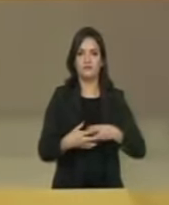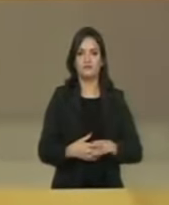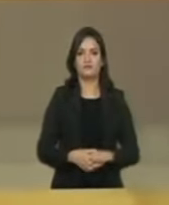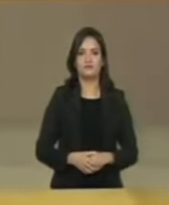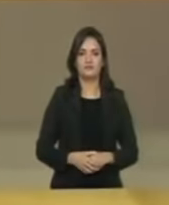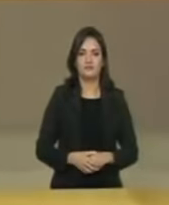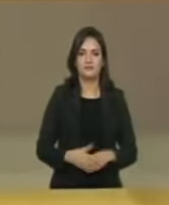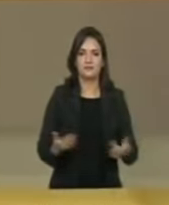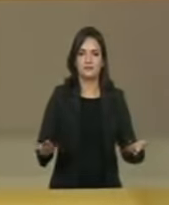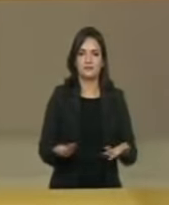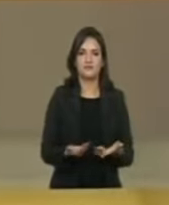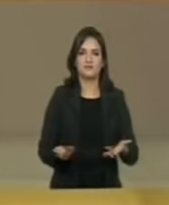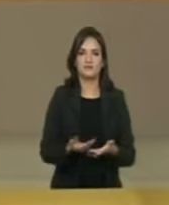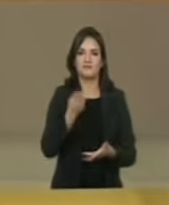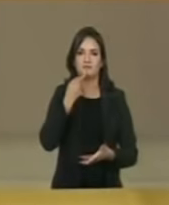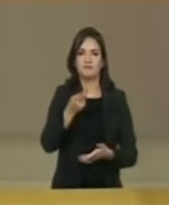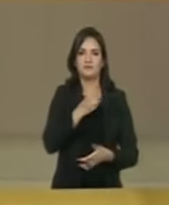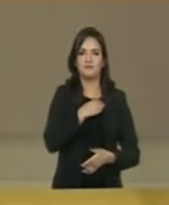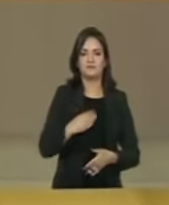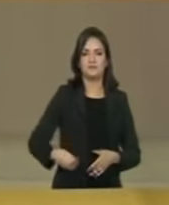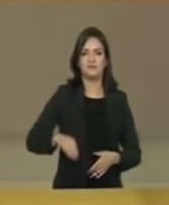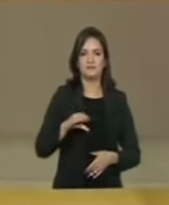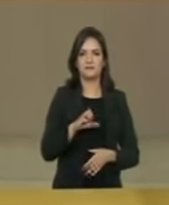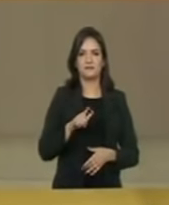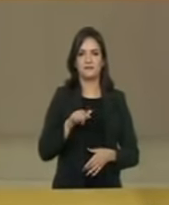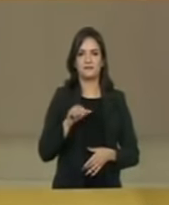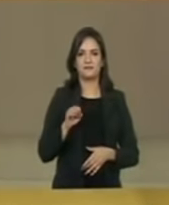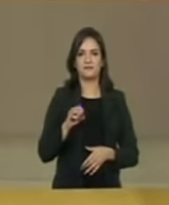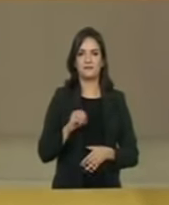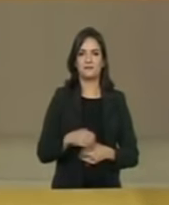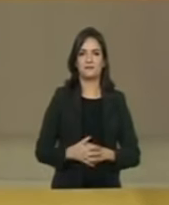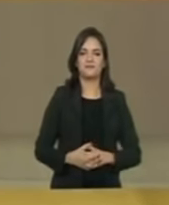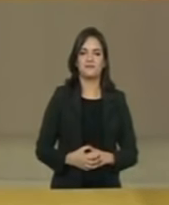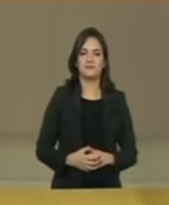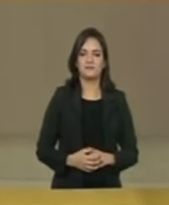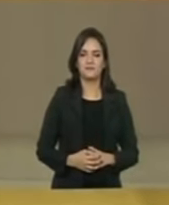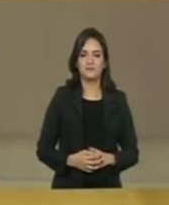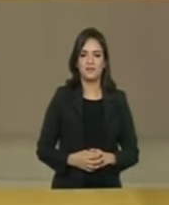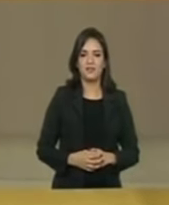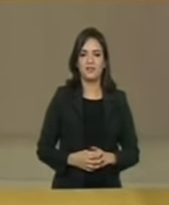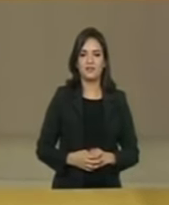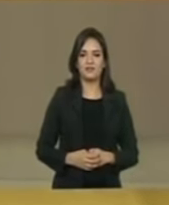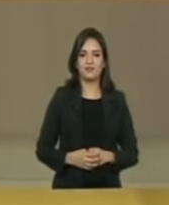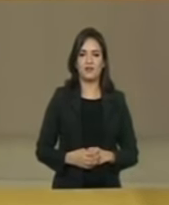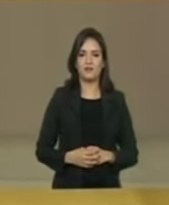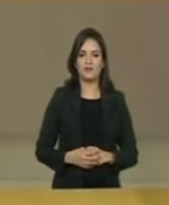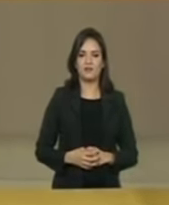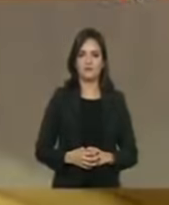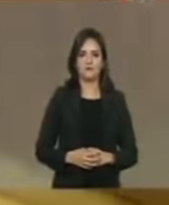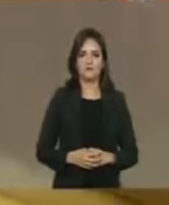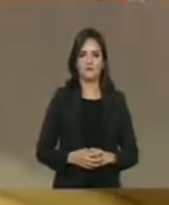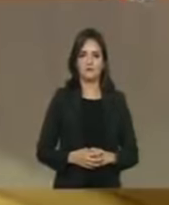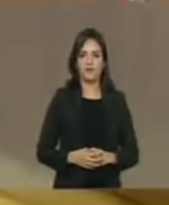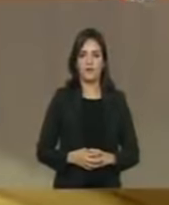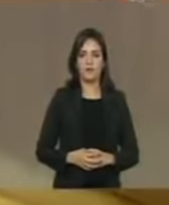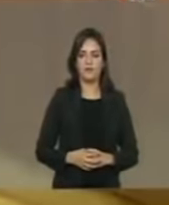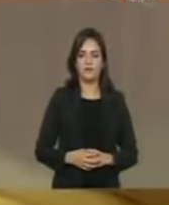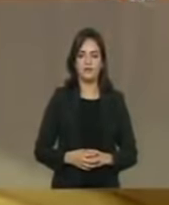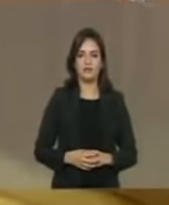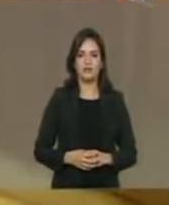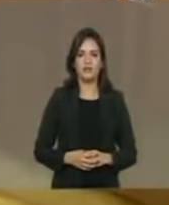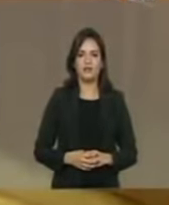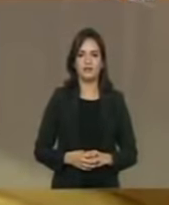agora a palavra o ministro celso de mello para o seu voto o presidente deseja expor